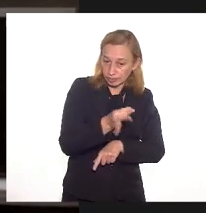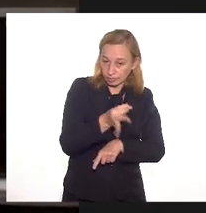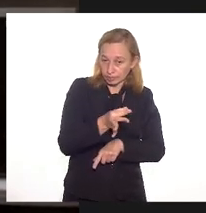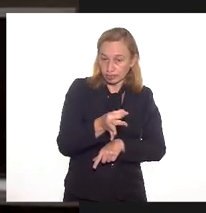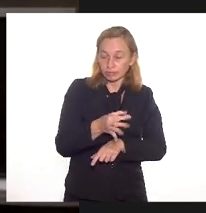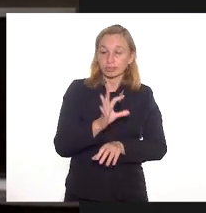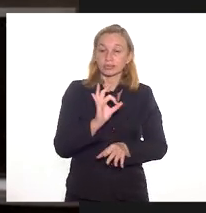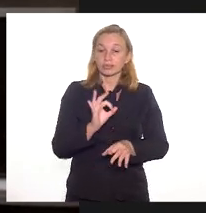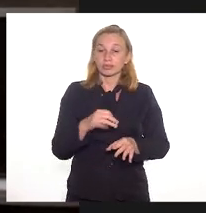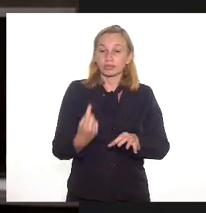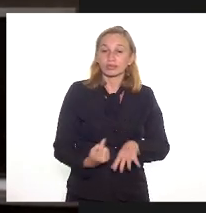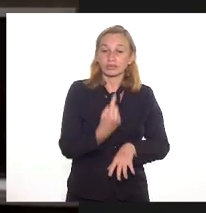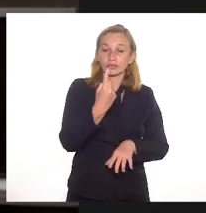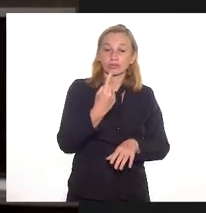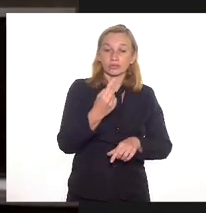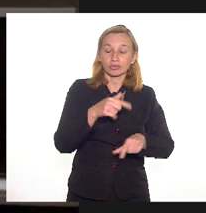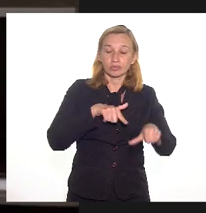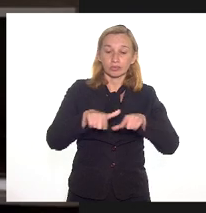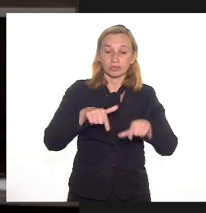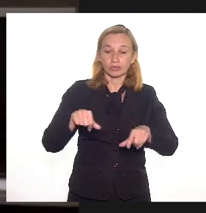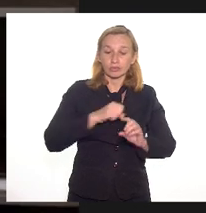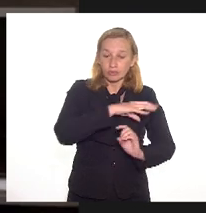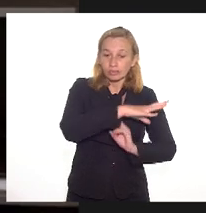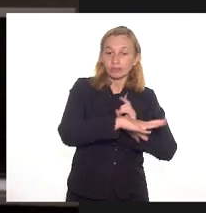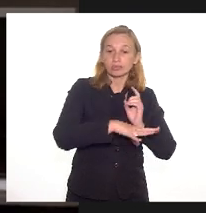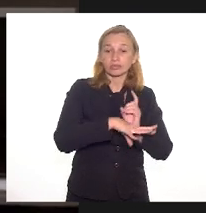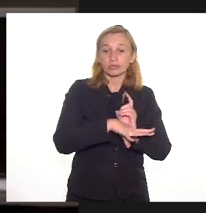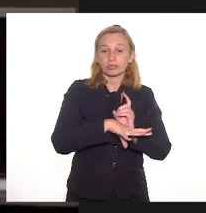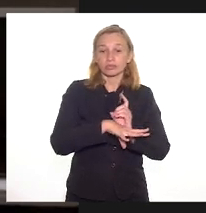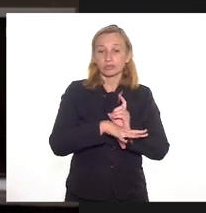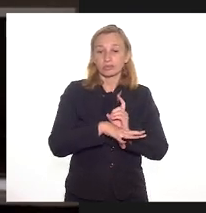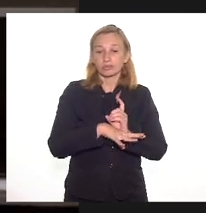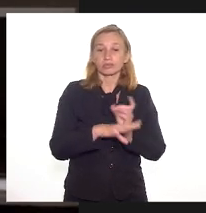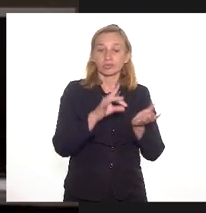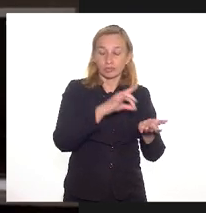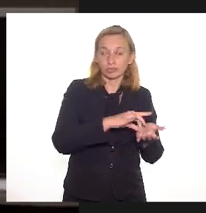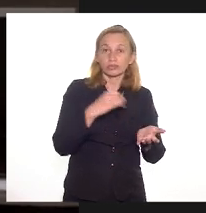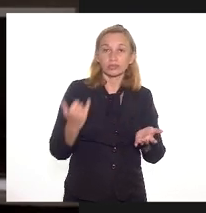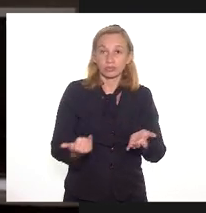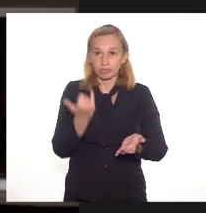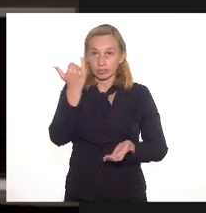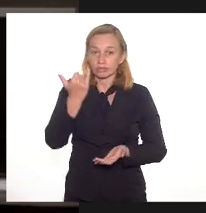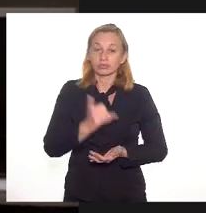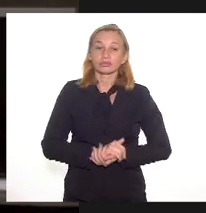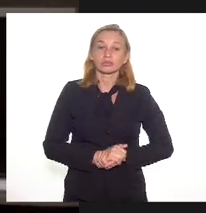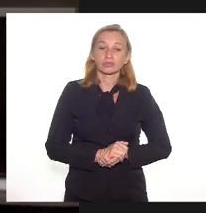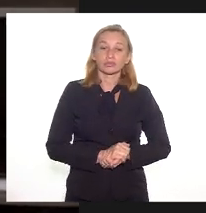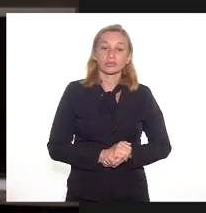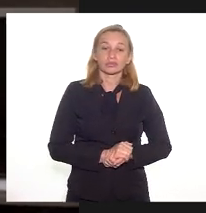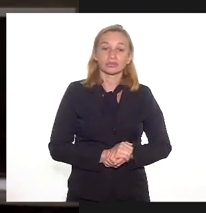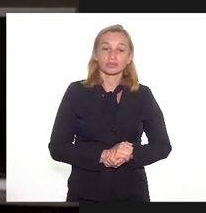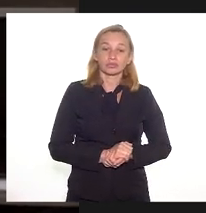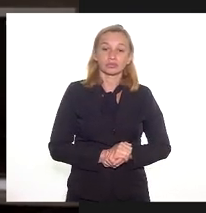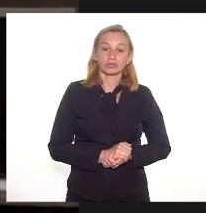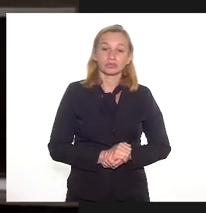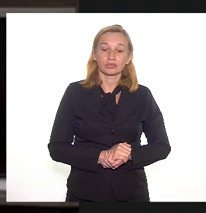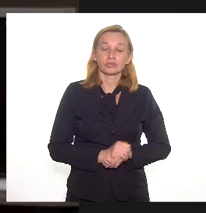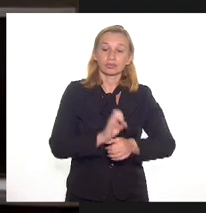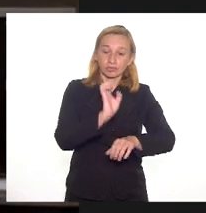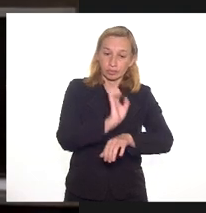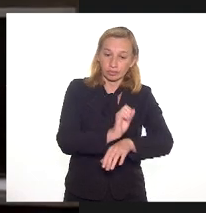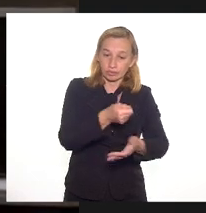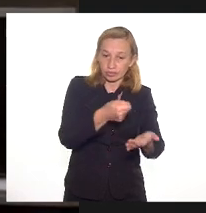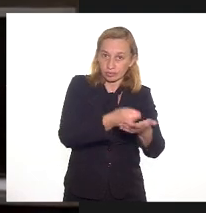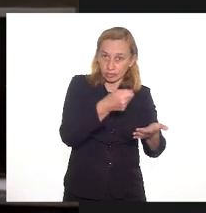único programa social, né, de real importância que está no desejo,